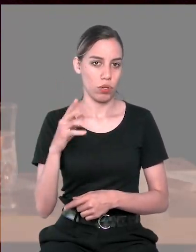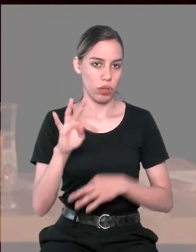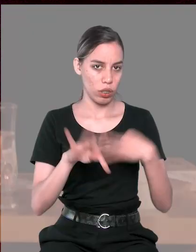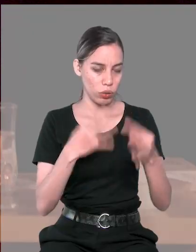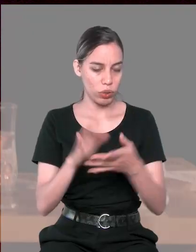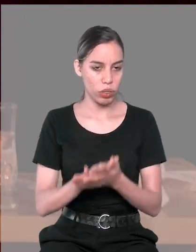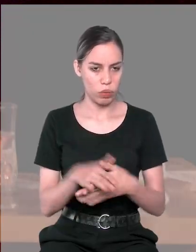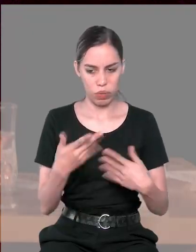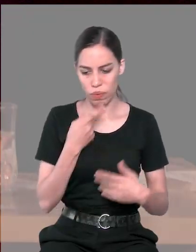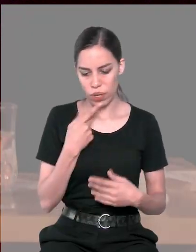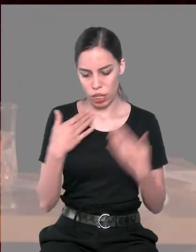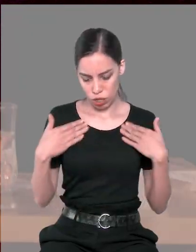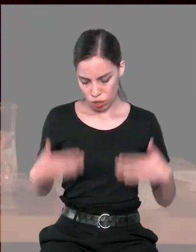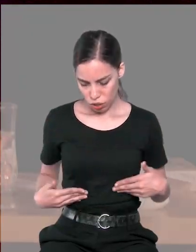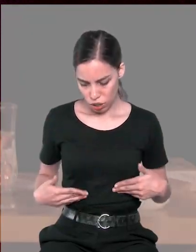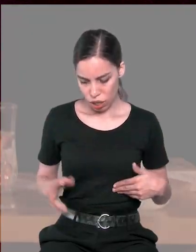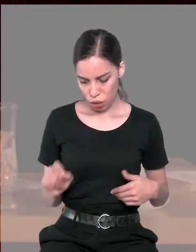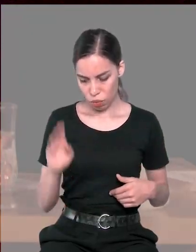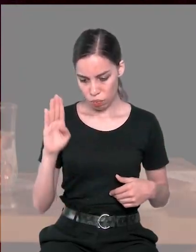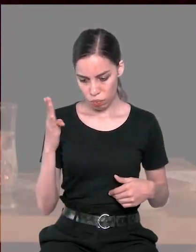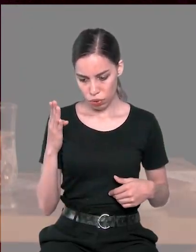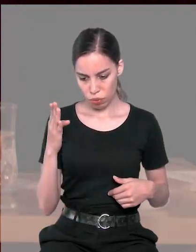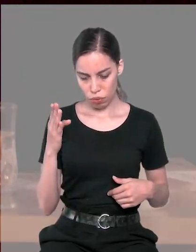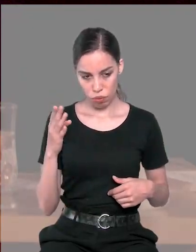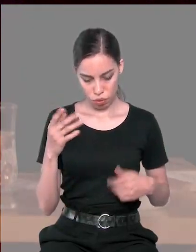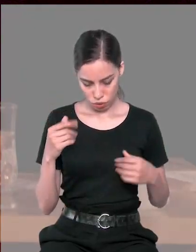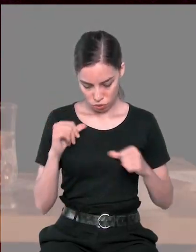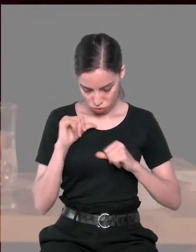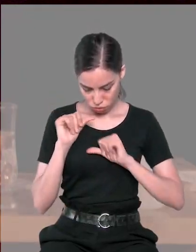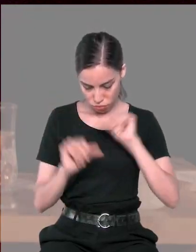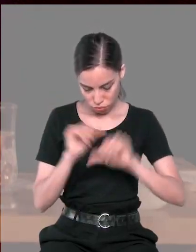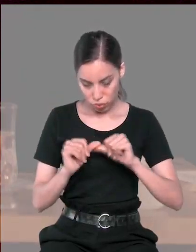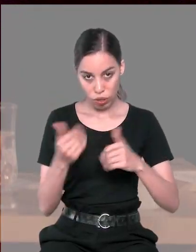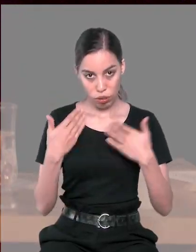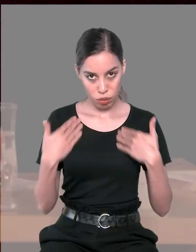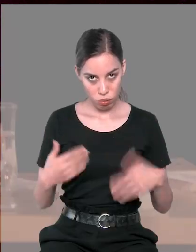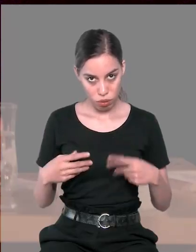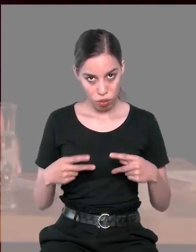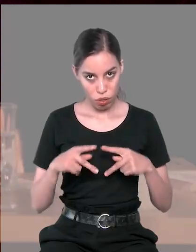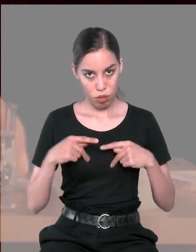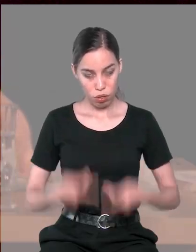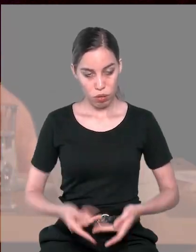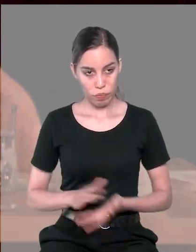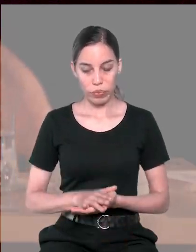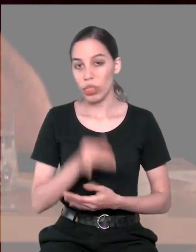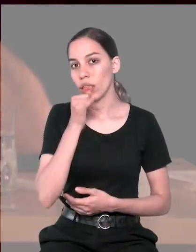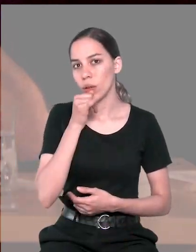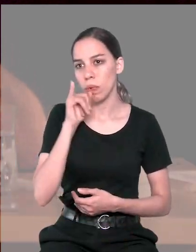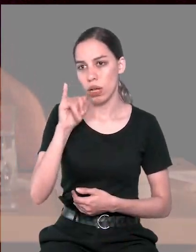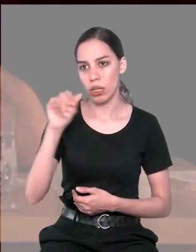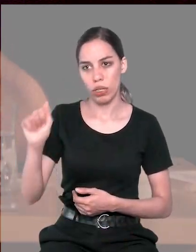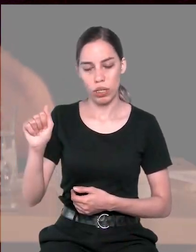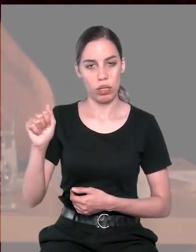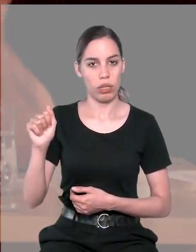em corpo, o que nós chamamos de corpo não é mais um corpo, é um corpo completamente modificado pela ação do homem. A própria questão da inteligência artificial, que